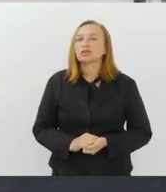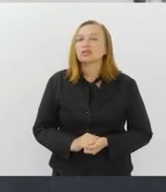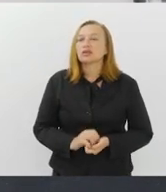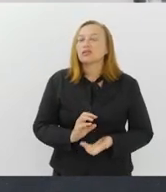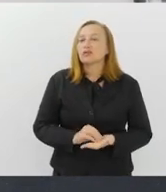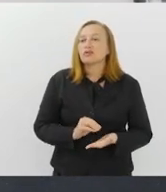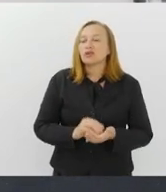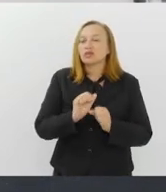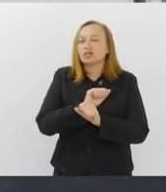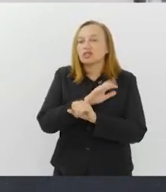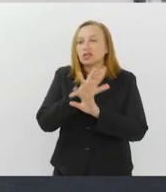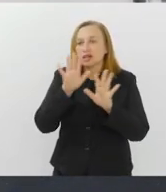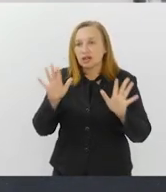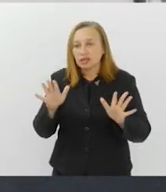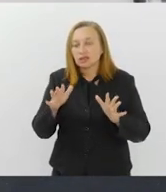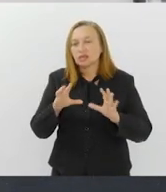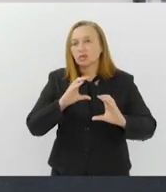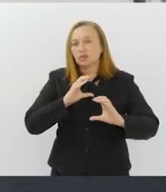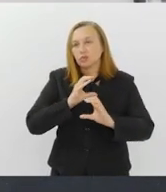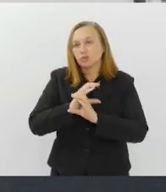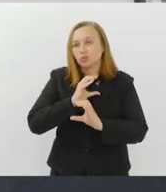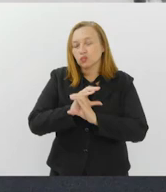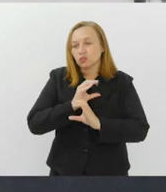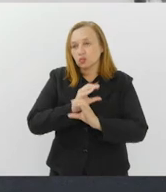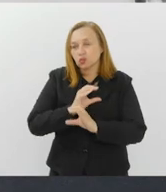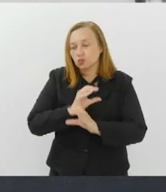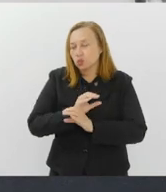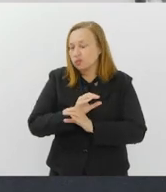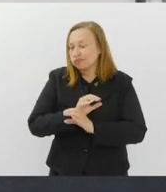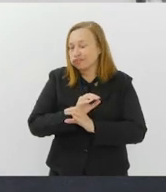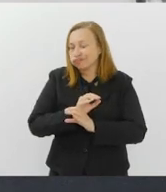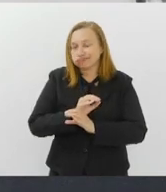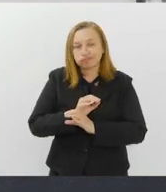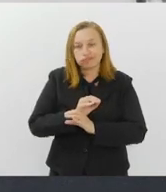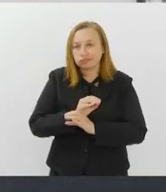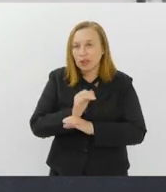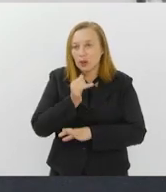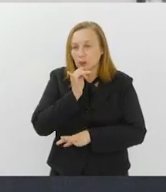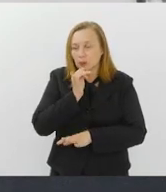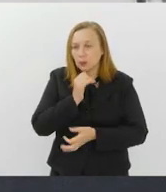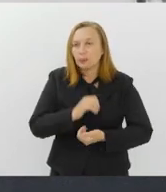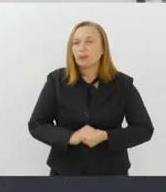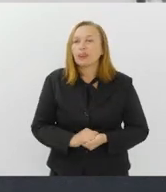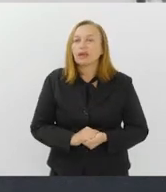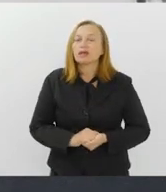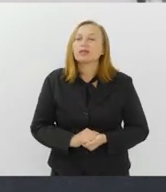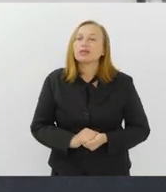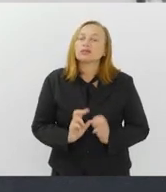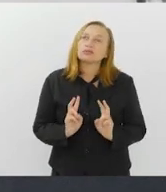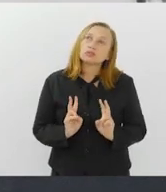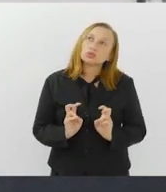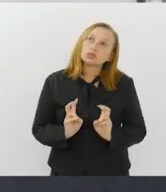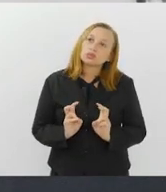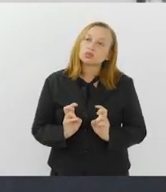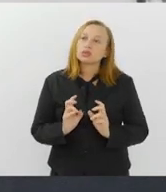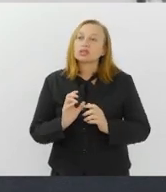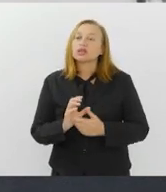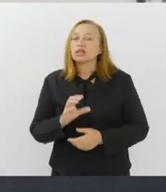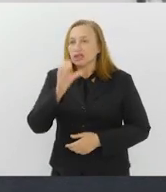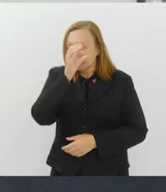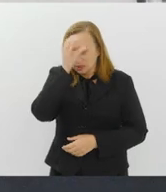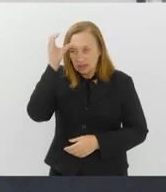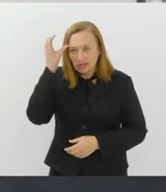clareza na comunicação das operadoras. Por exemplo, há situações em que clientes